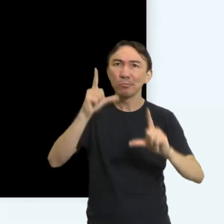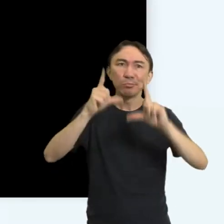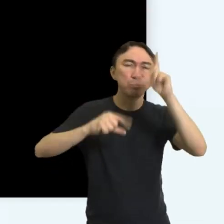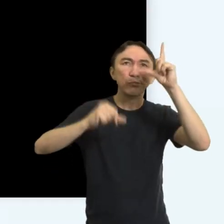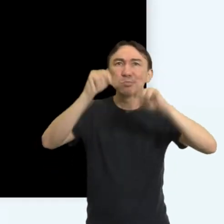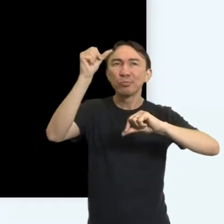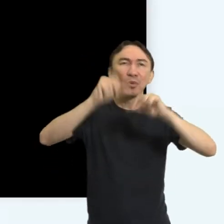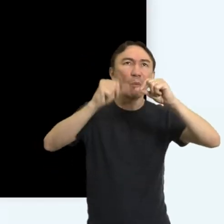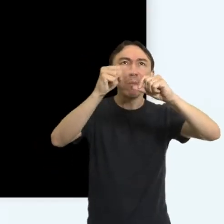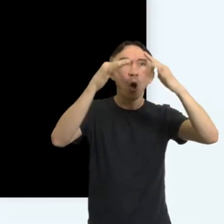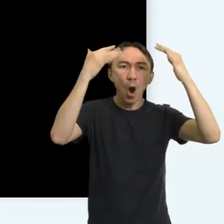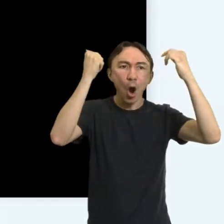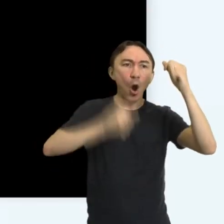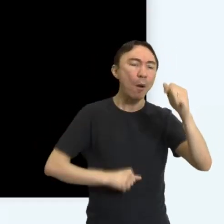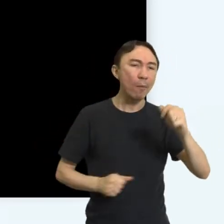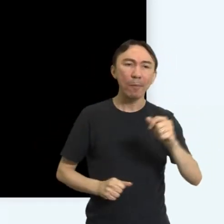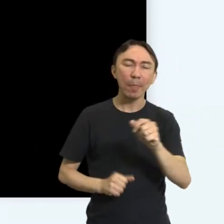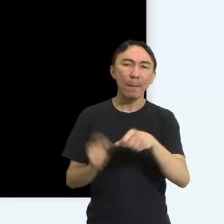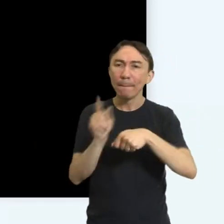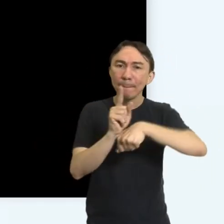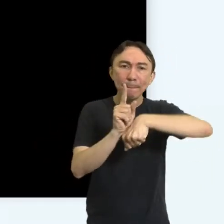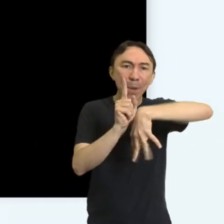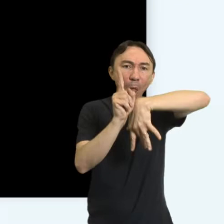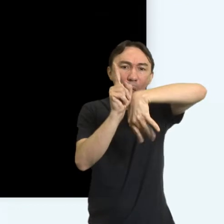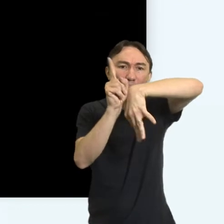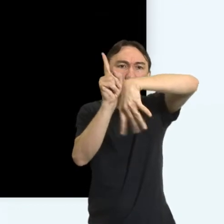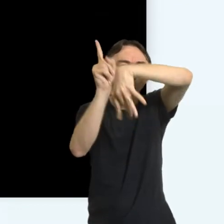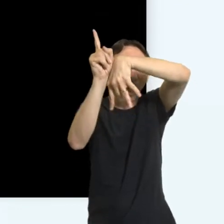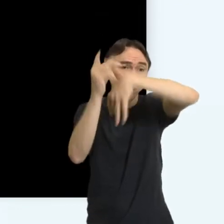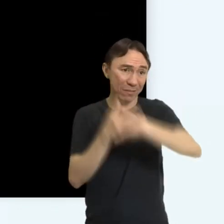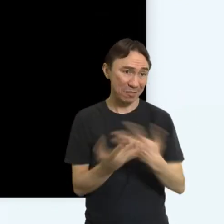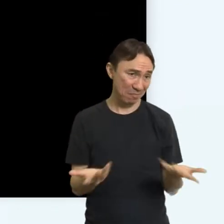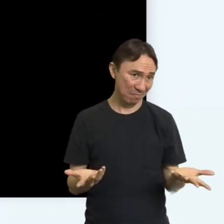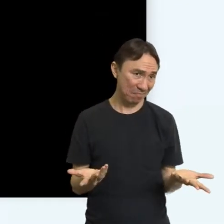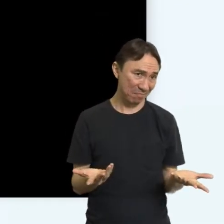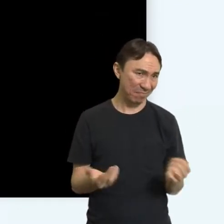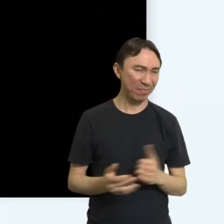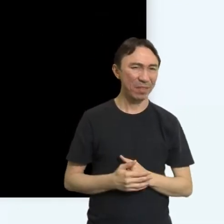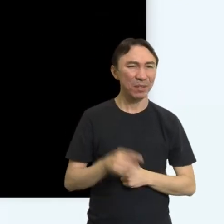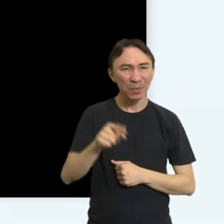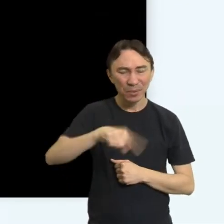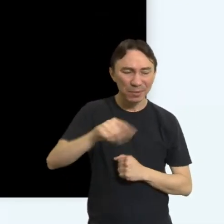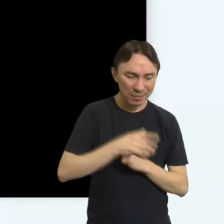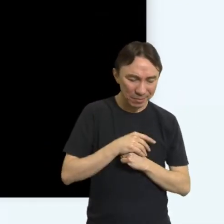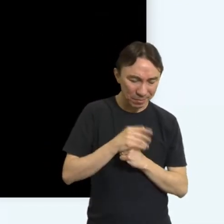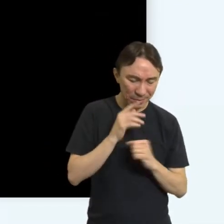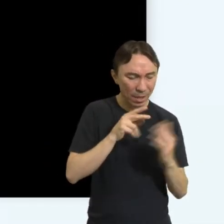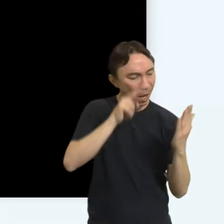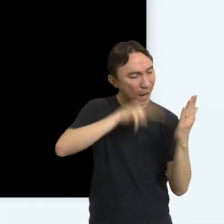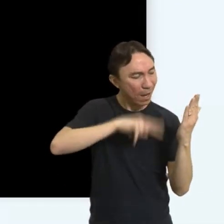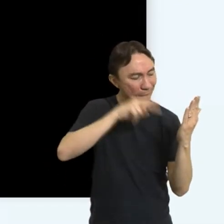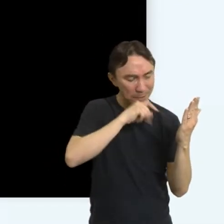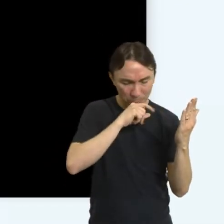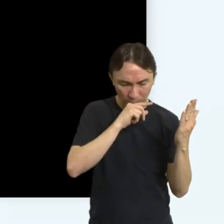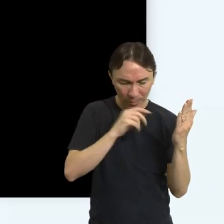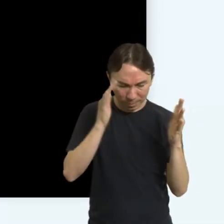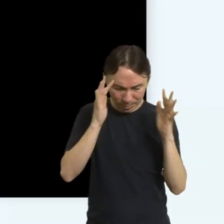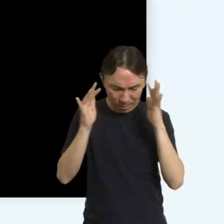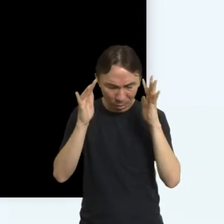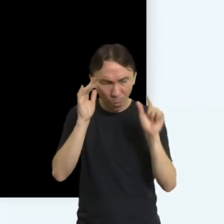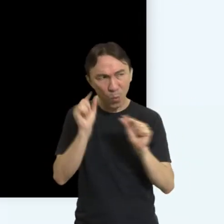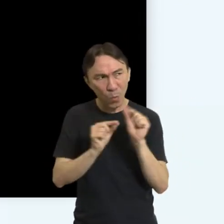viagens espaciais. Quando imaginamos o teor do que ainda vamos ler, estamos aplicando uma